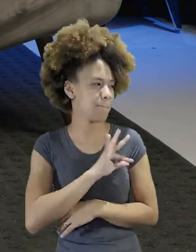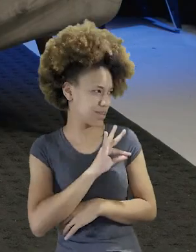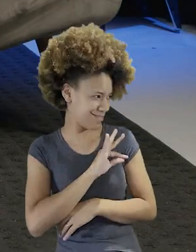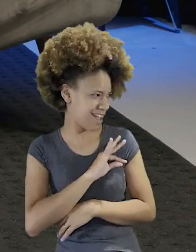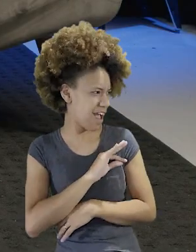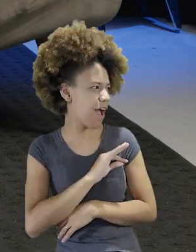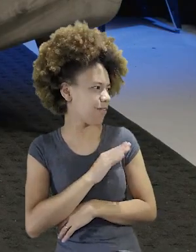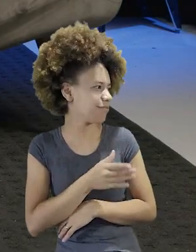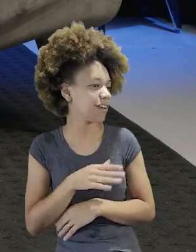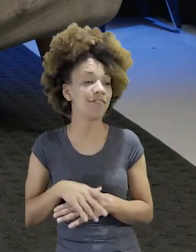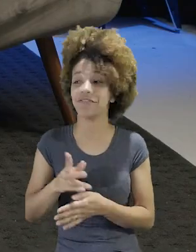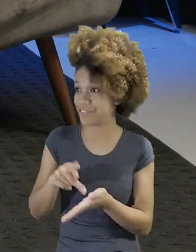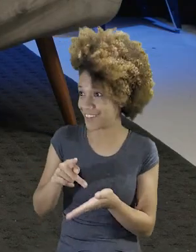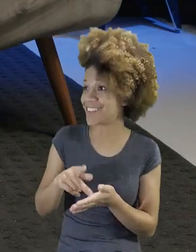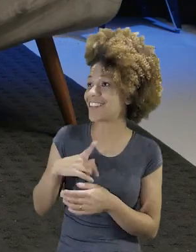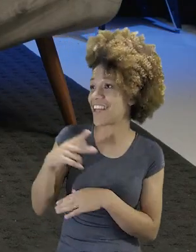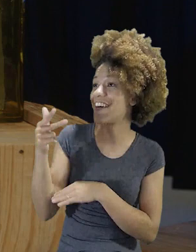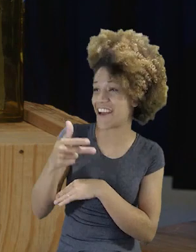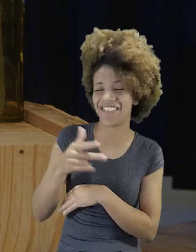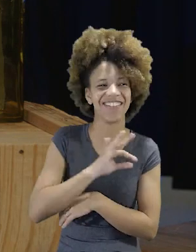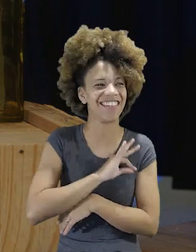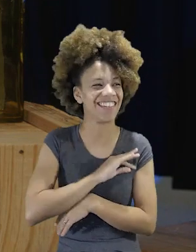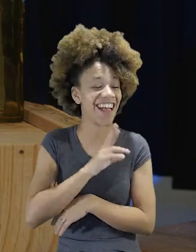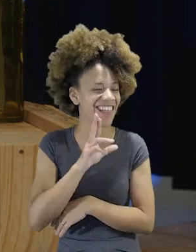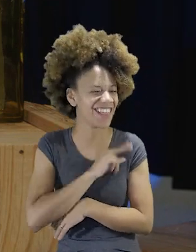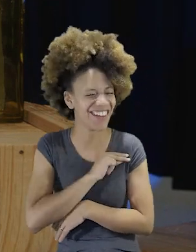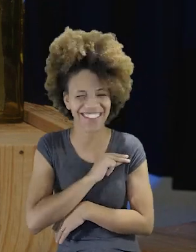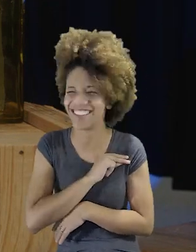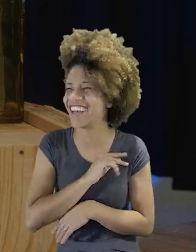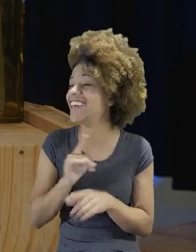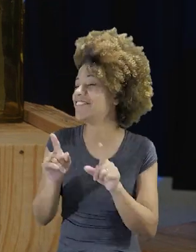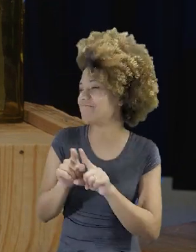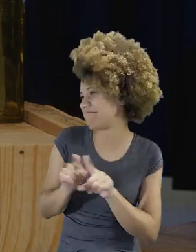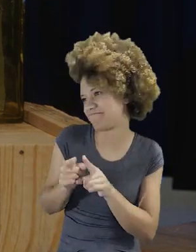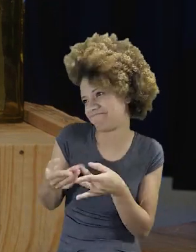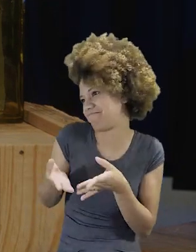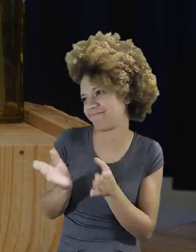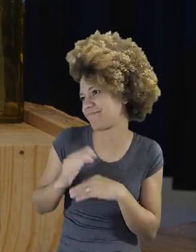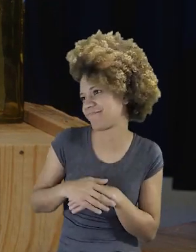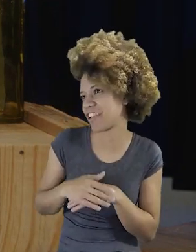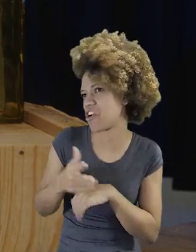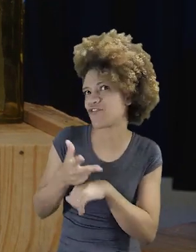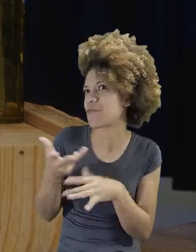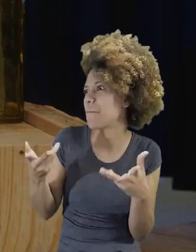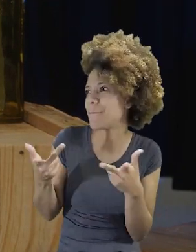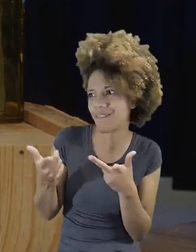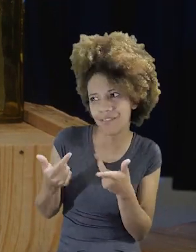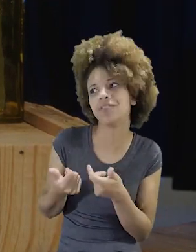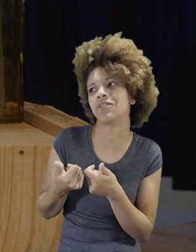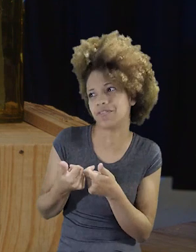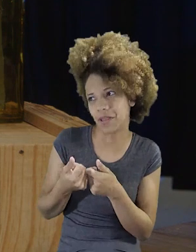o policial rap policial é verdade tem um rap policial né cara que é inclusive assim é um